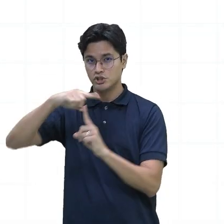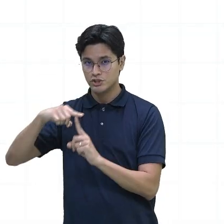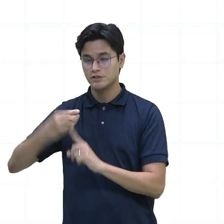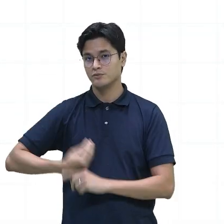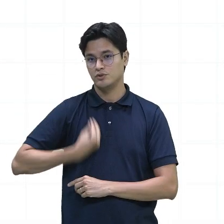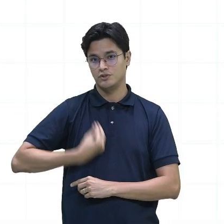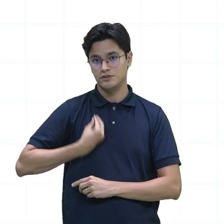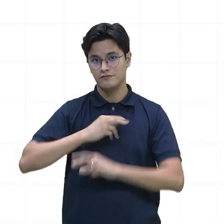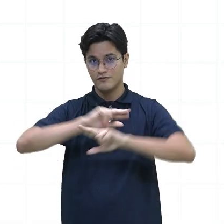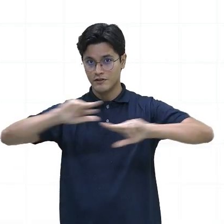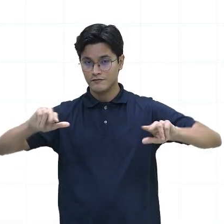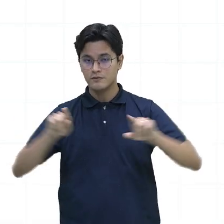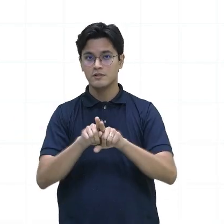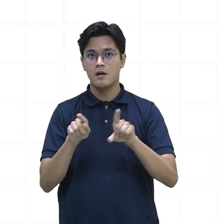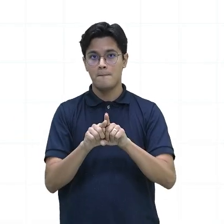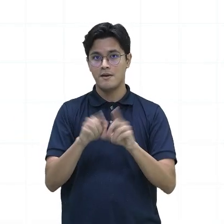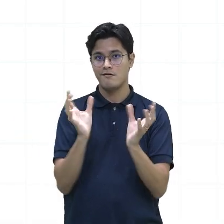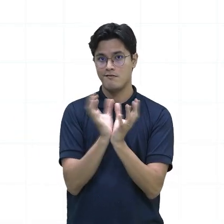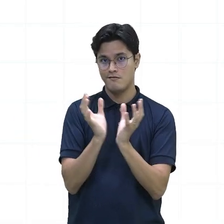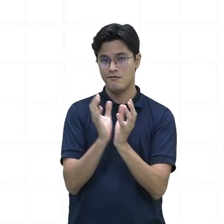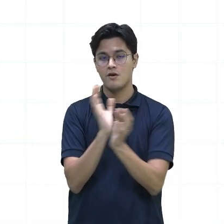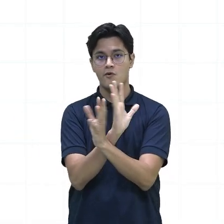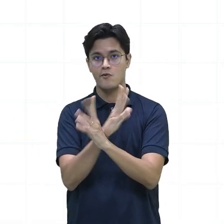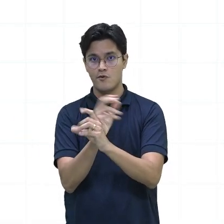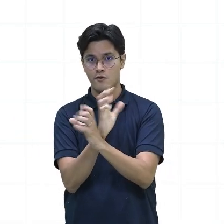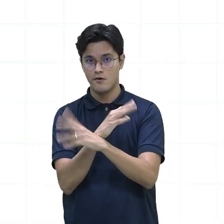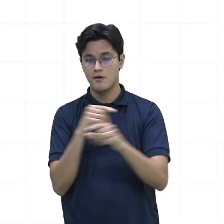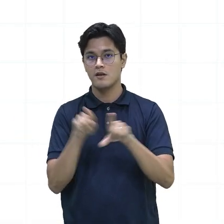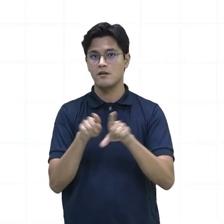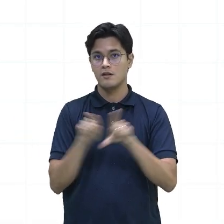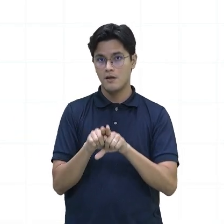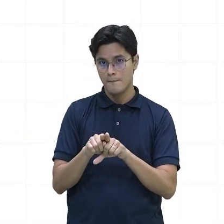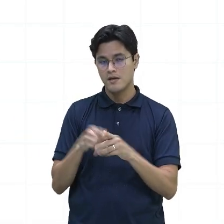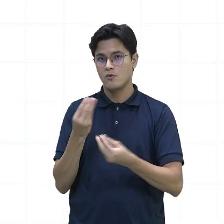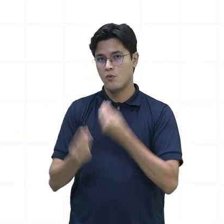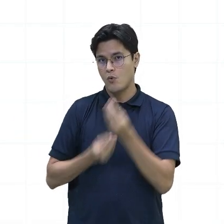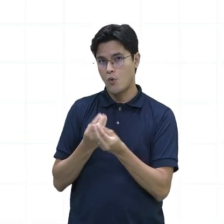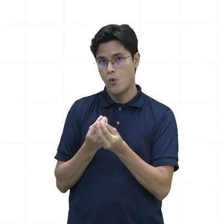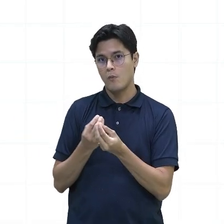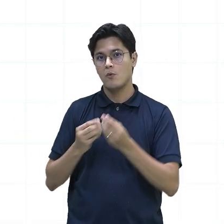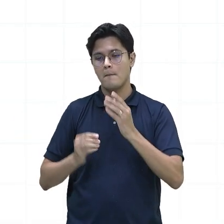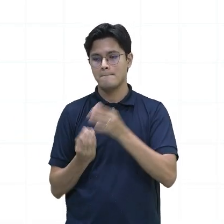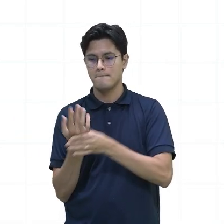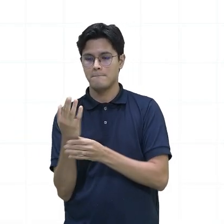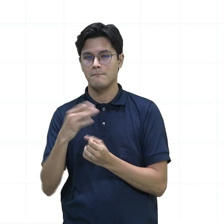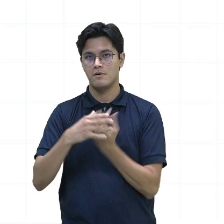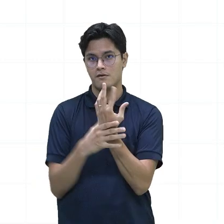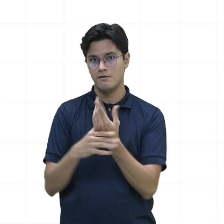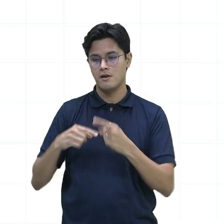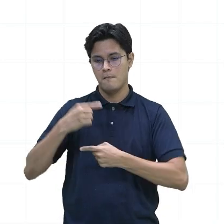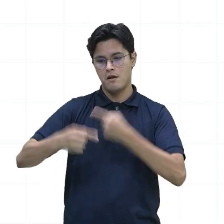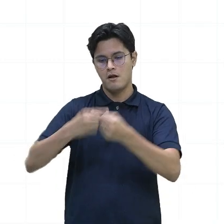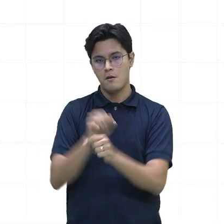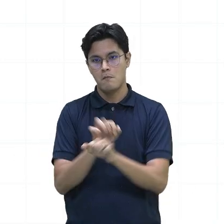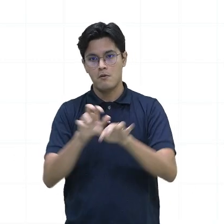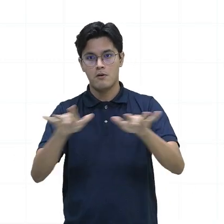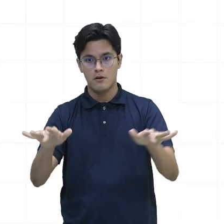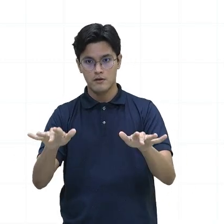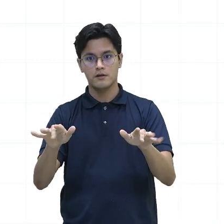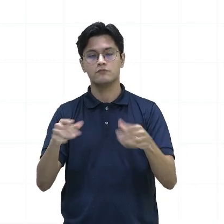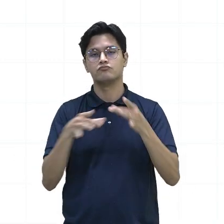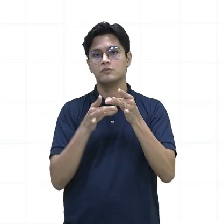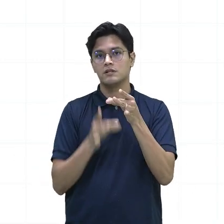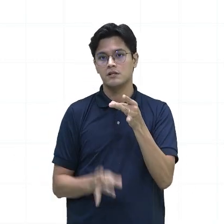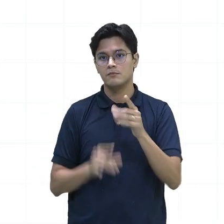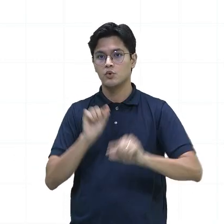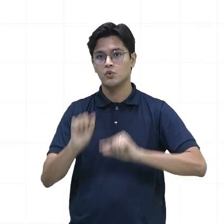reino vegetal e reprodução das plantas. No detalhamento, nós vamos ver sobre as plantas de interesse econômico,